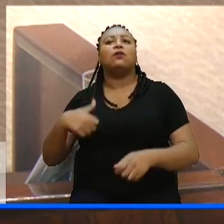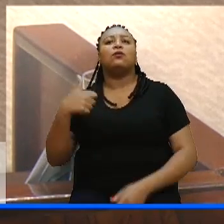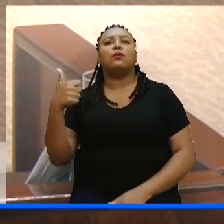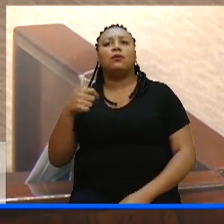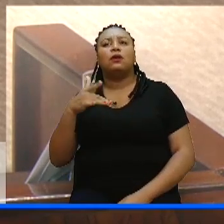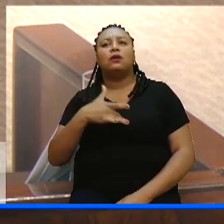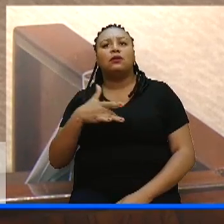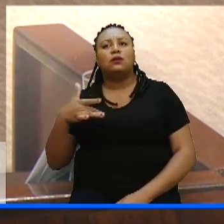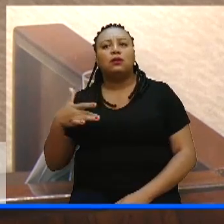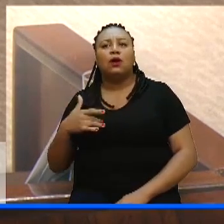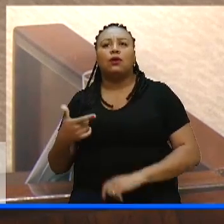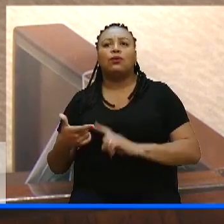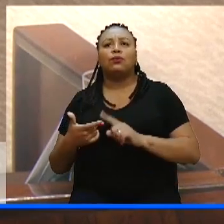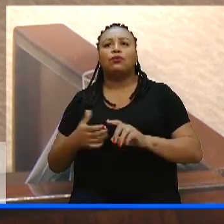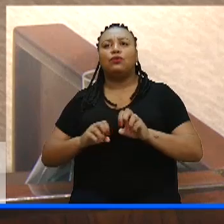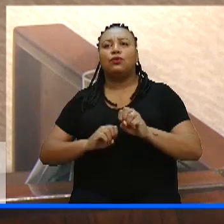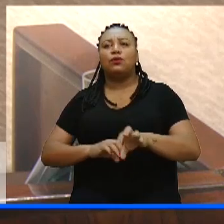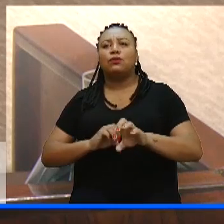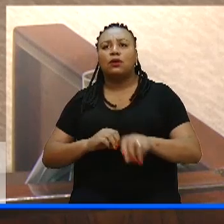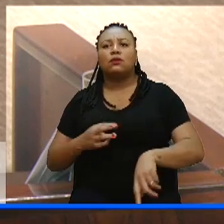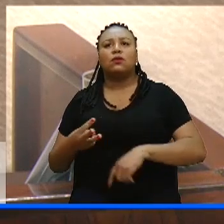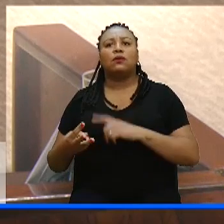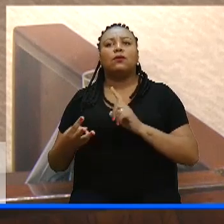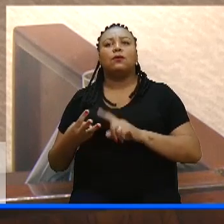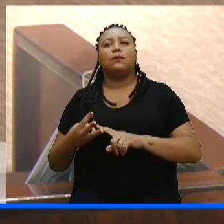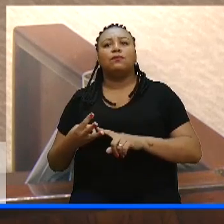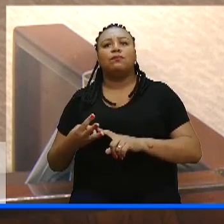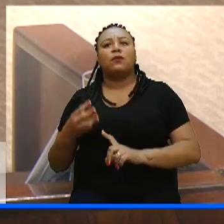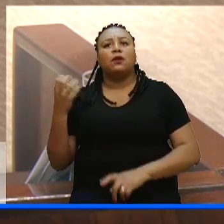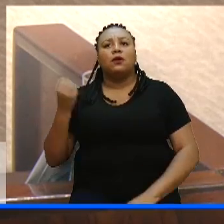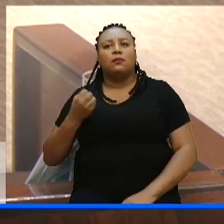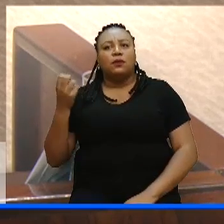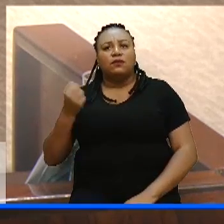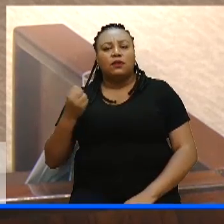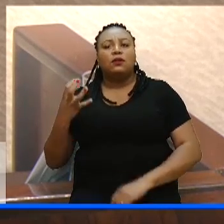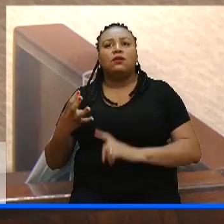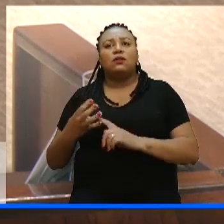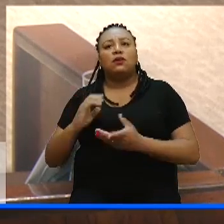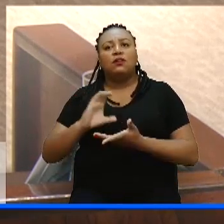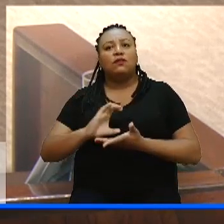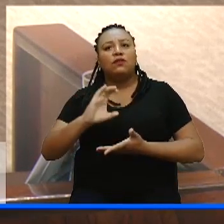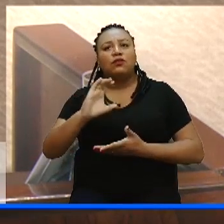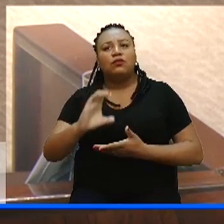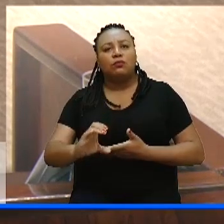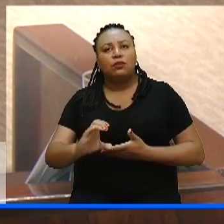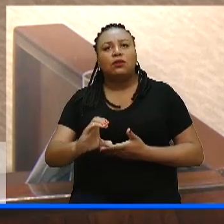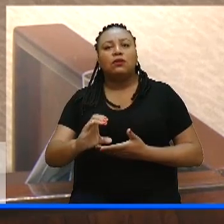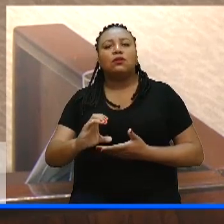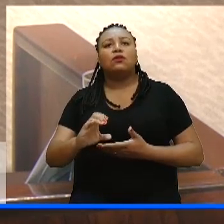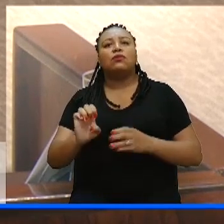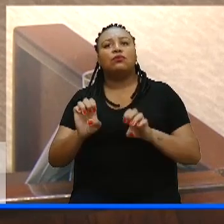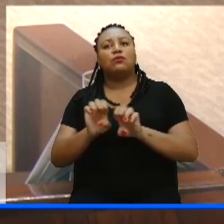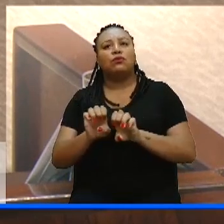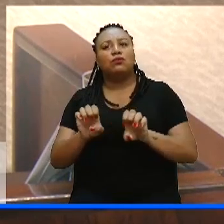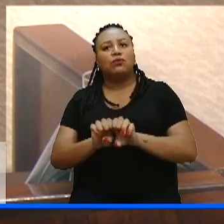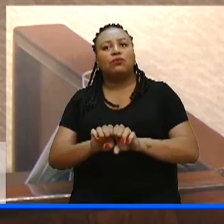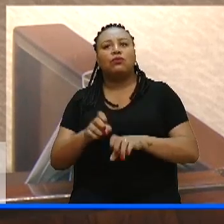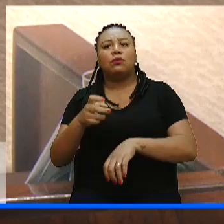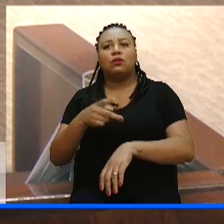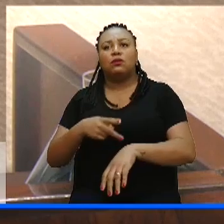saúde educação previdência e investimentos na infraestrutura do